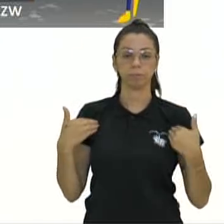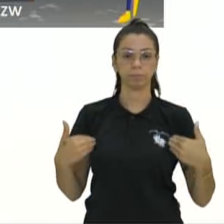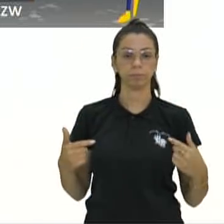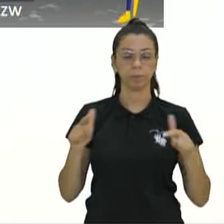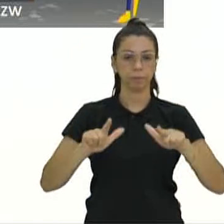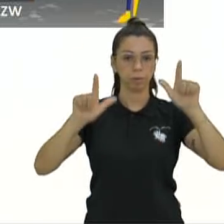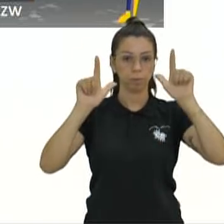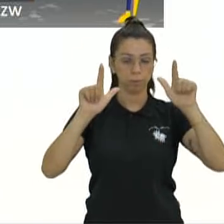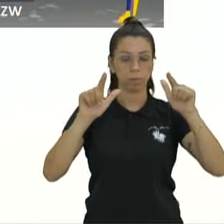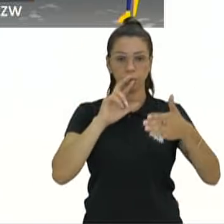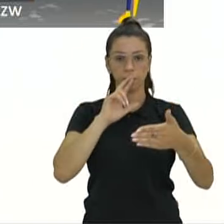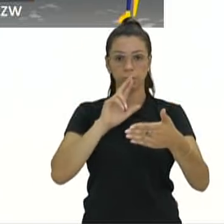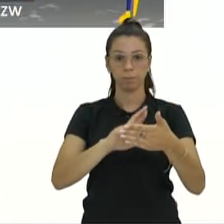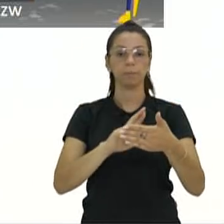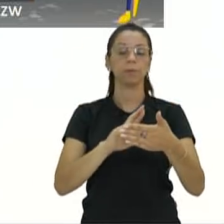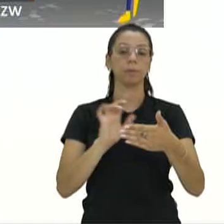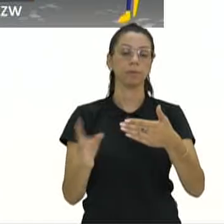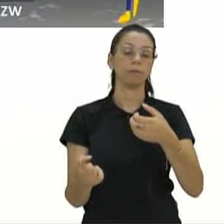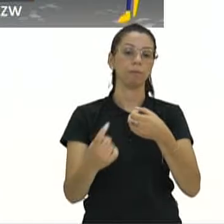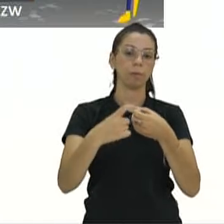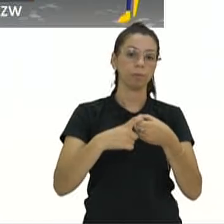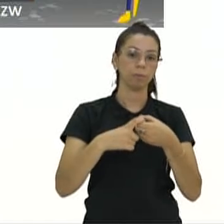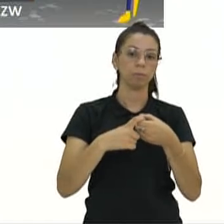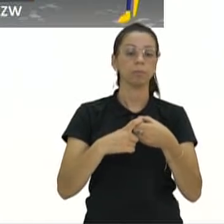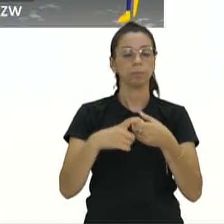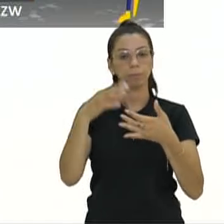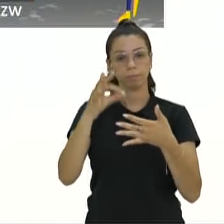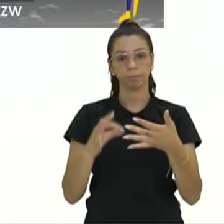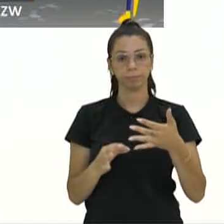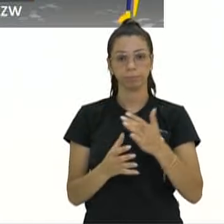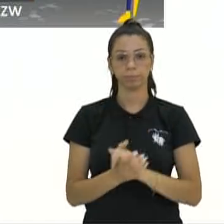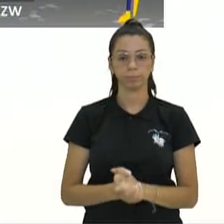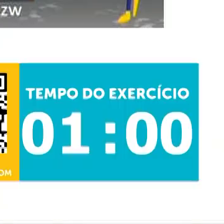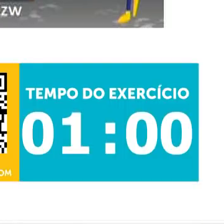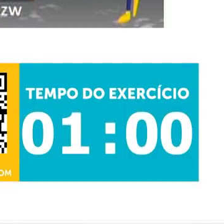aventura? Responda aí, nós voltamos daqui a pouquinho para corrigir.